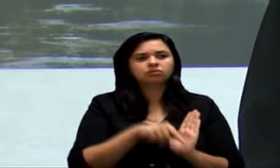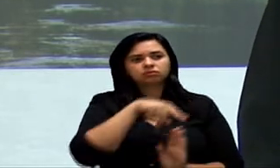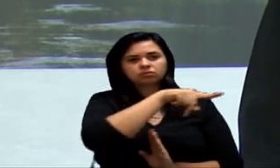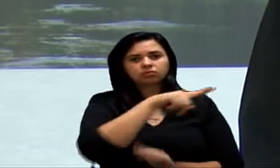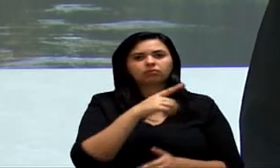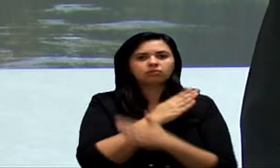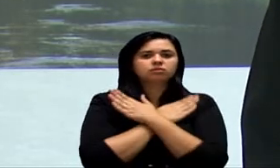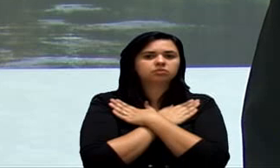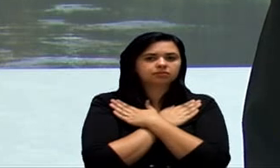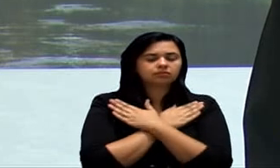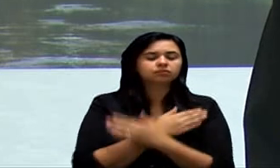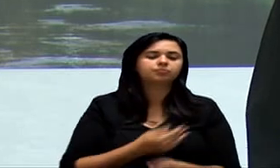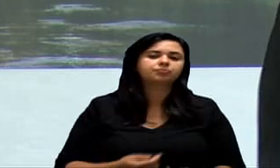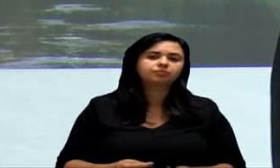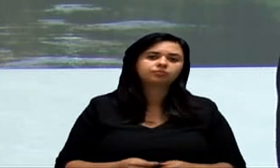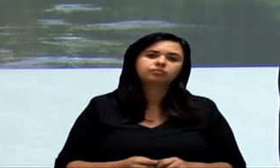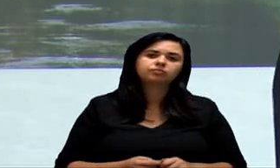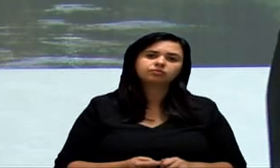só